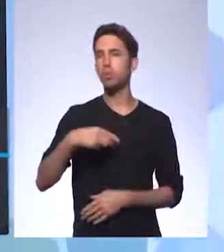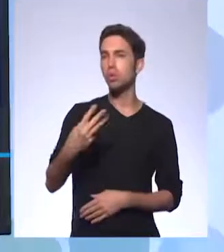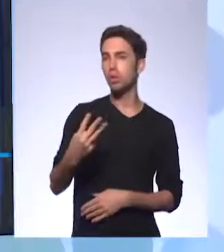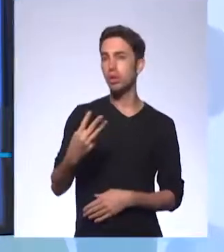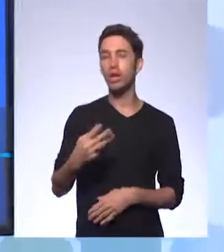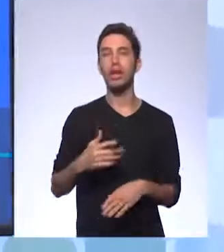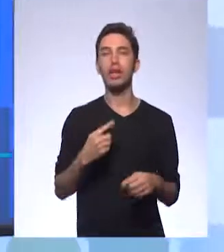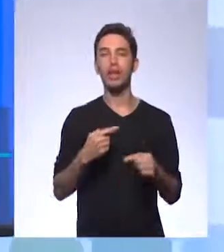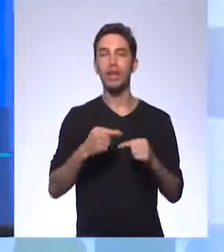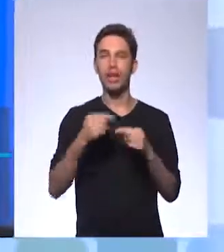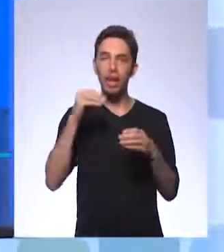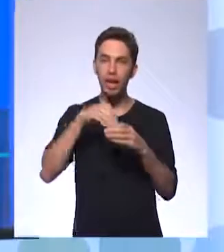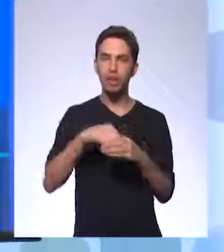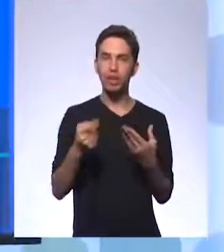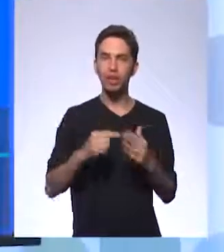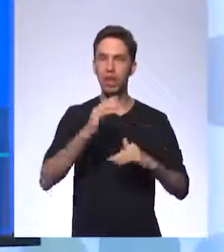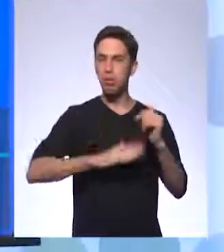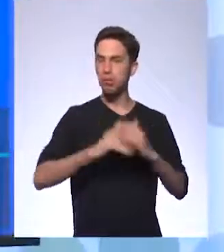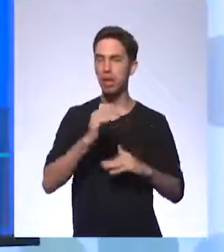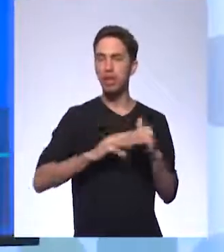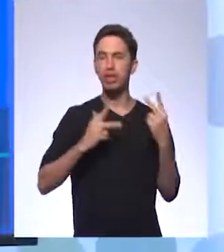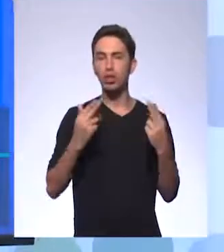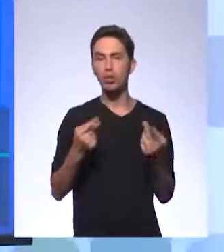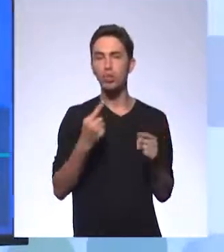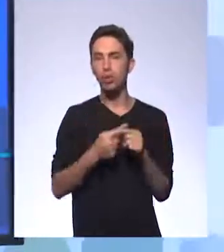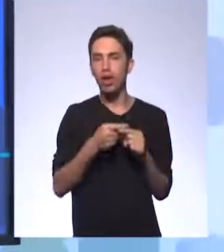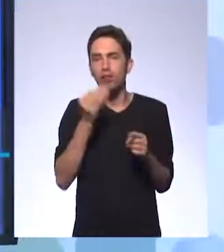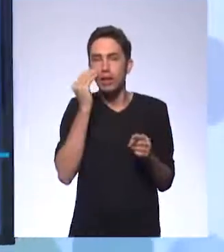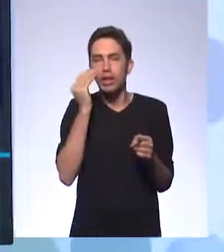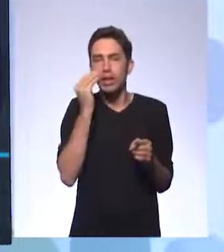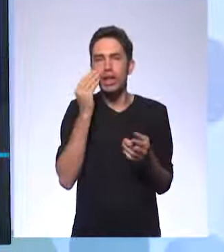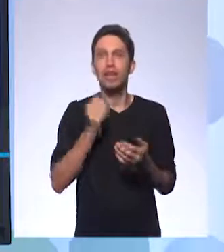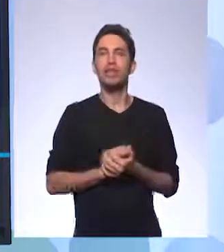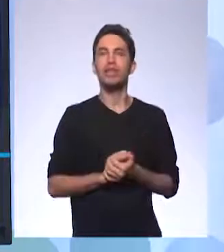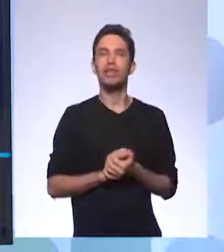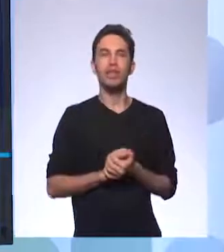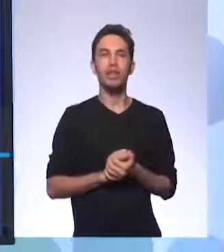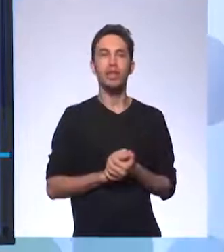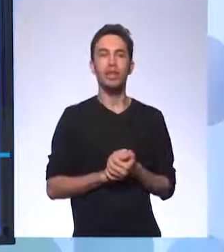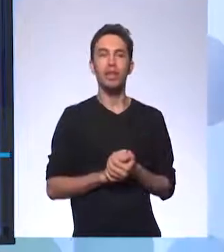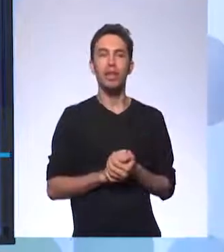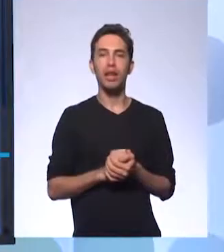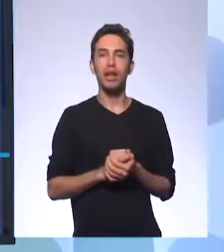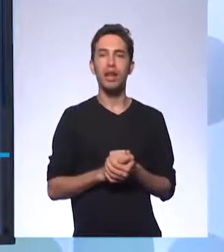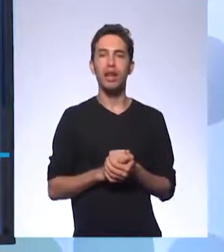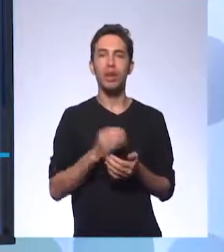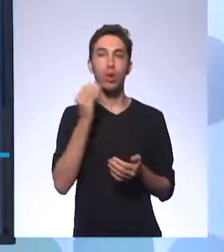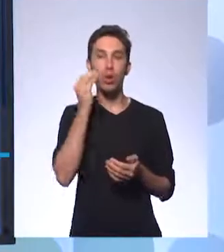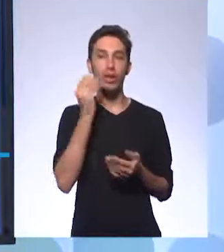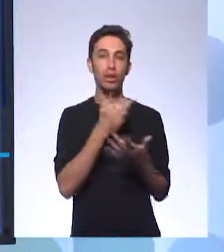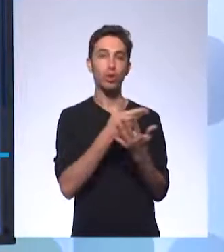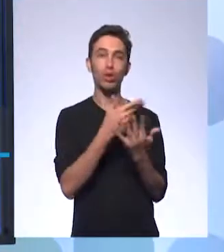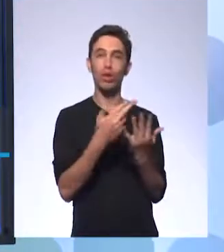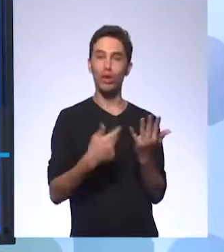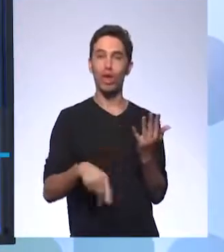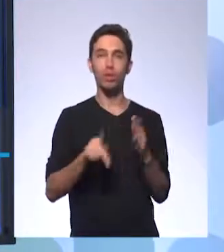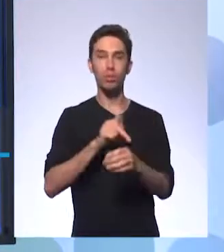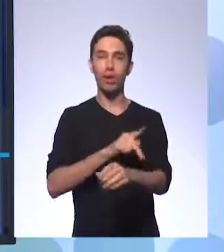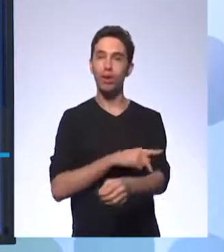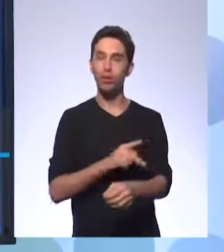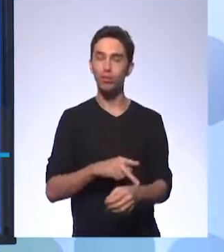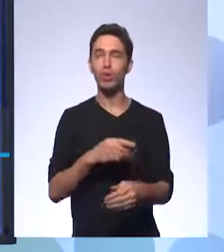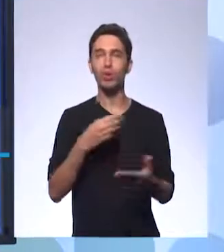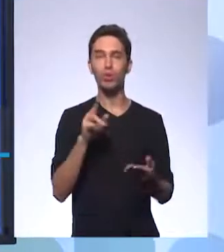mesma habilidade, para podermos aí tentarmos, pelo menos, esgotar os elementos